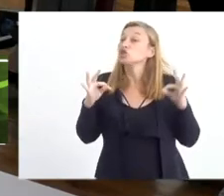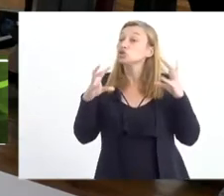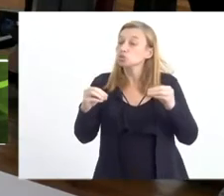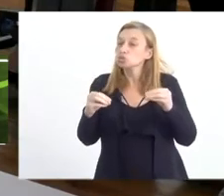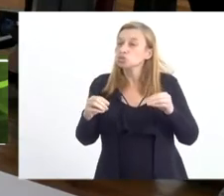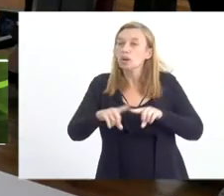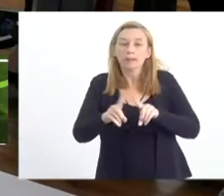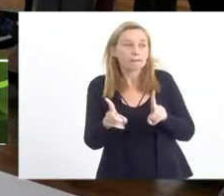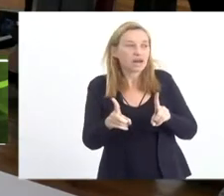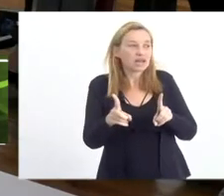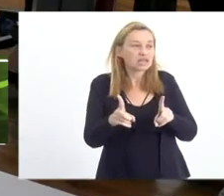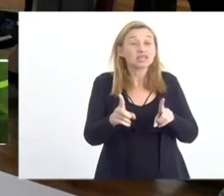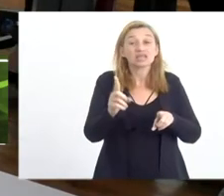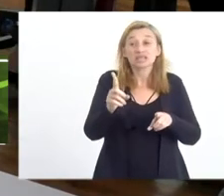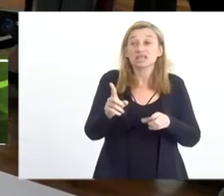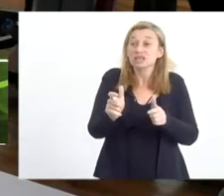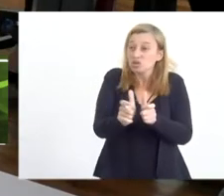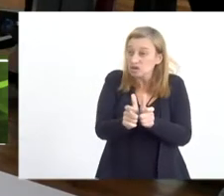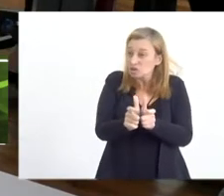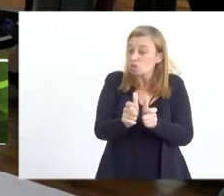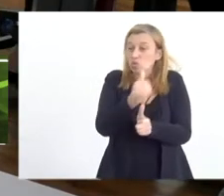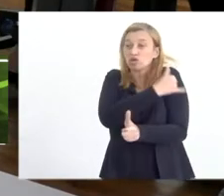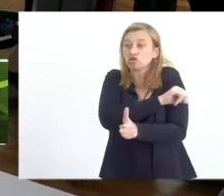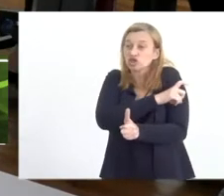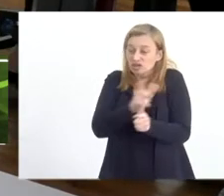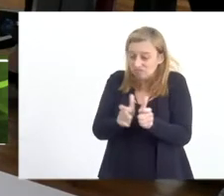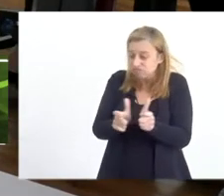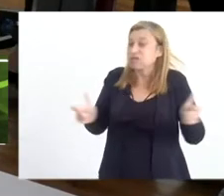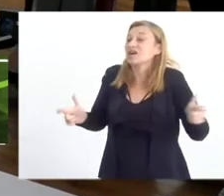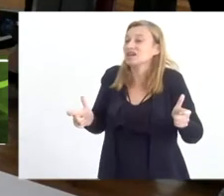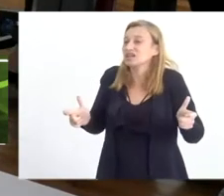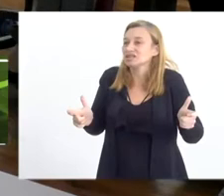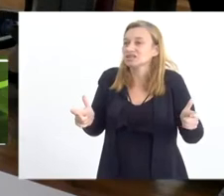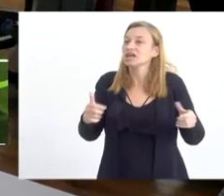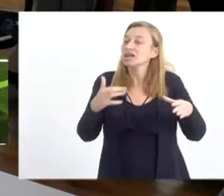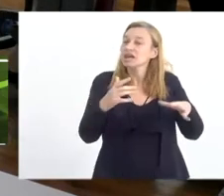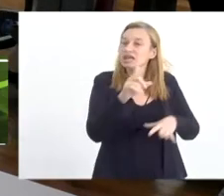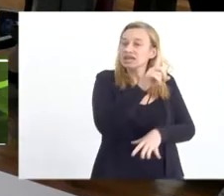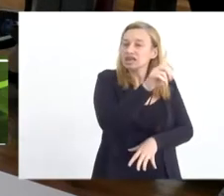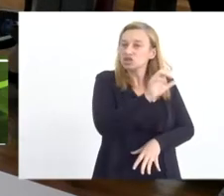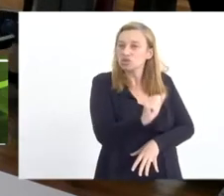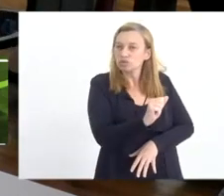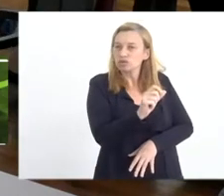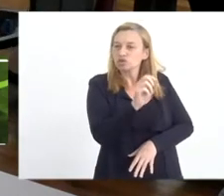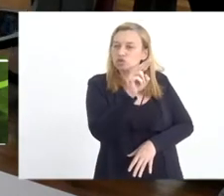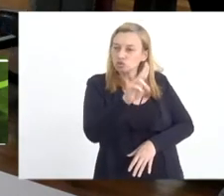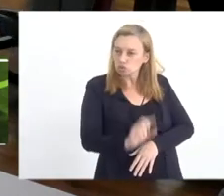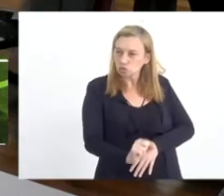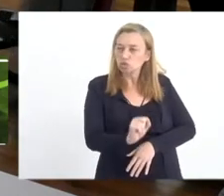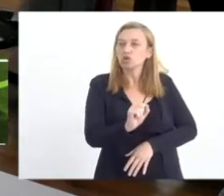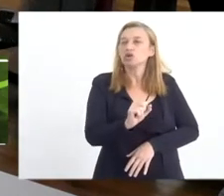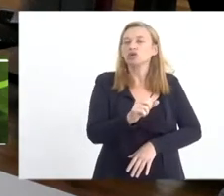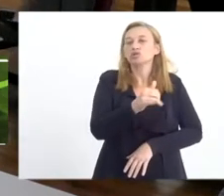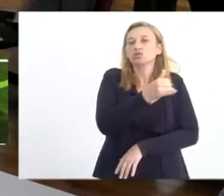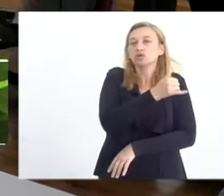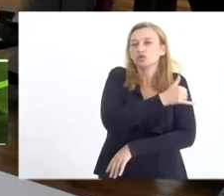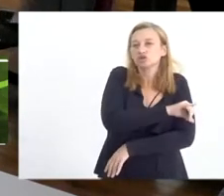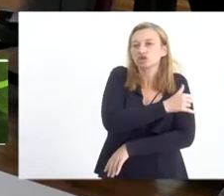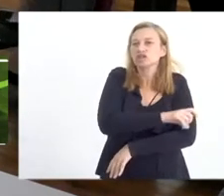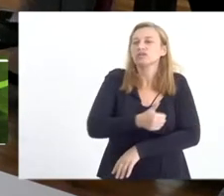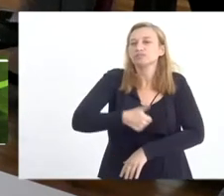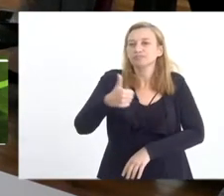Janeiro é muito maior do que o centro da cidade e a cidade do Rio de Janeiro e a zona sul do Rio de Janeiro. Essa eu acho que é a primeira questão,